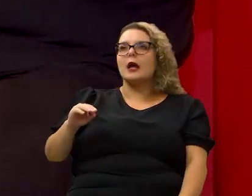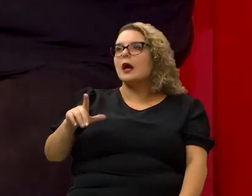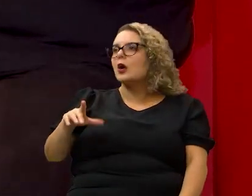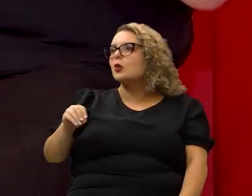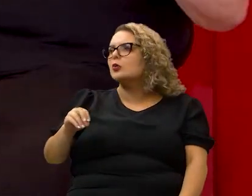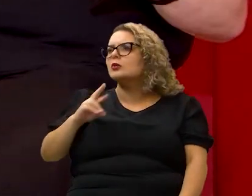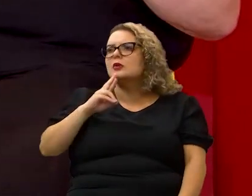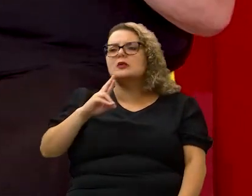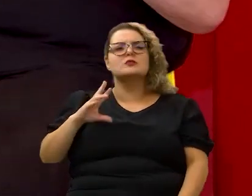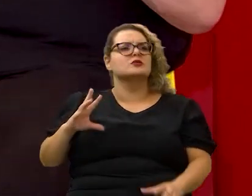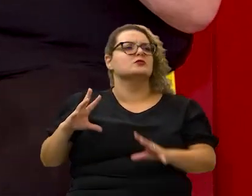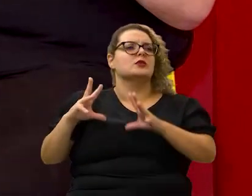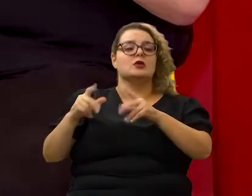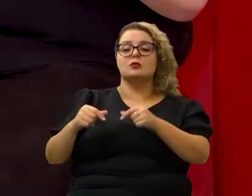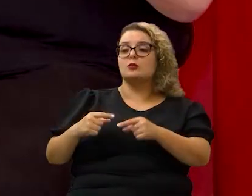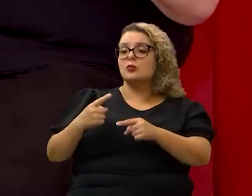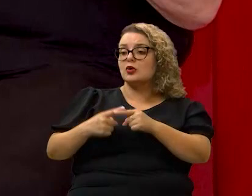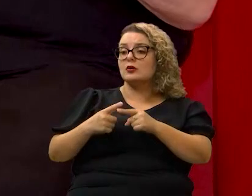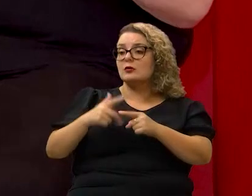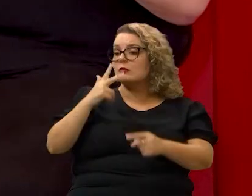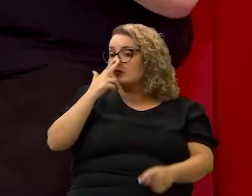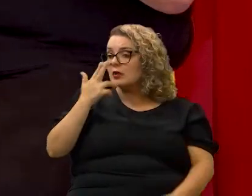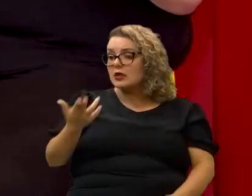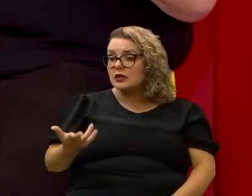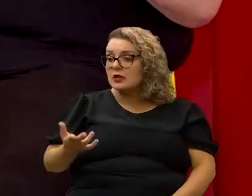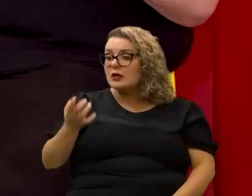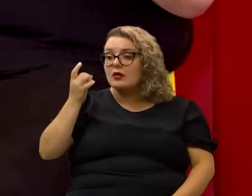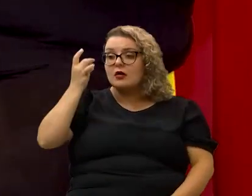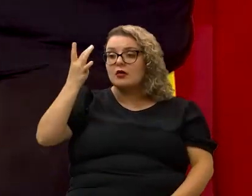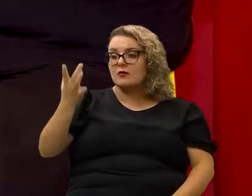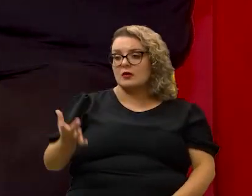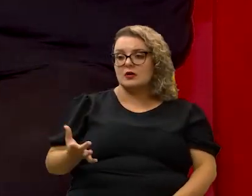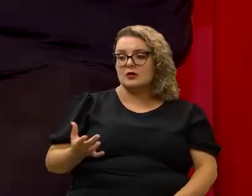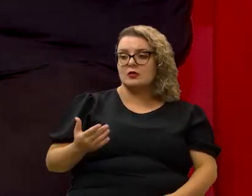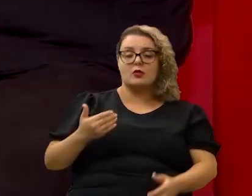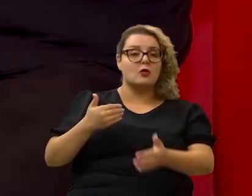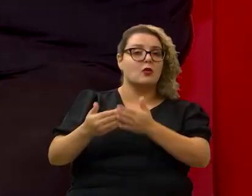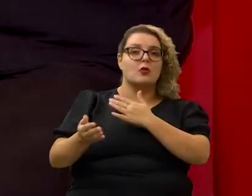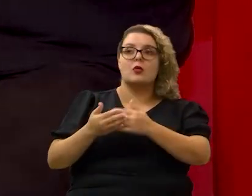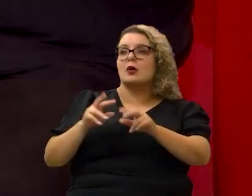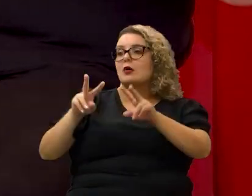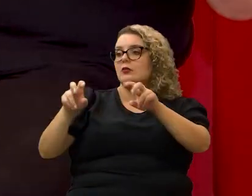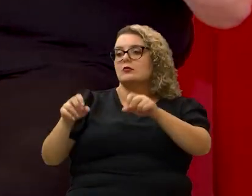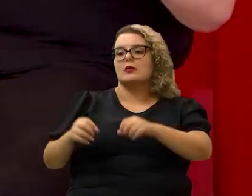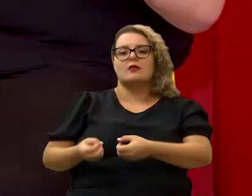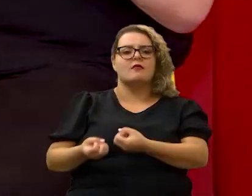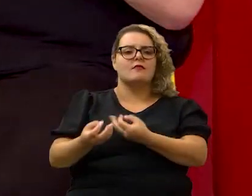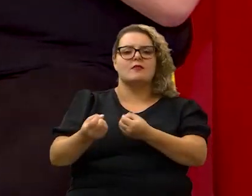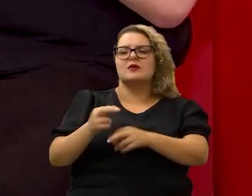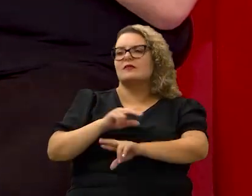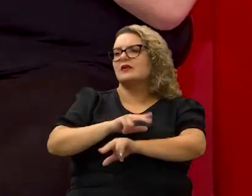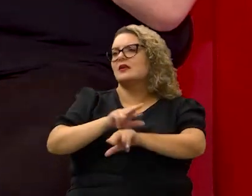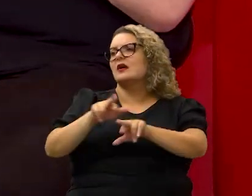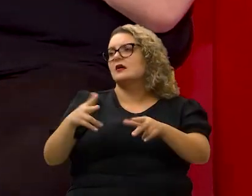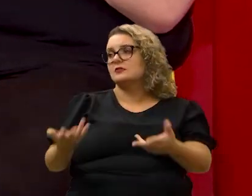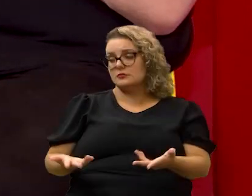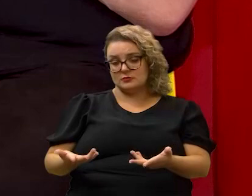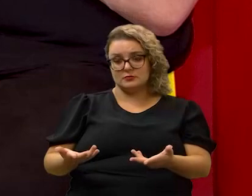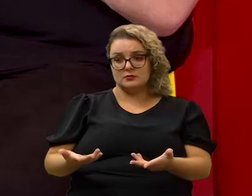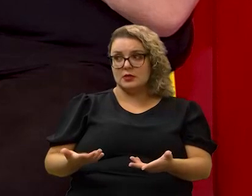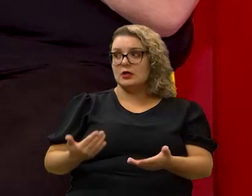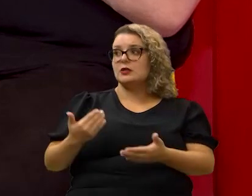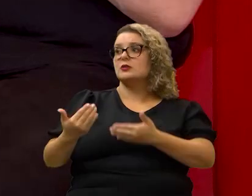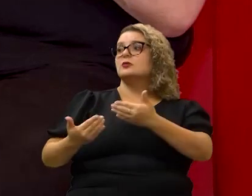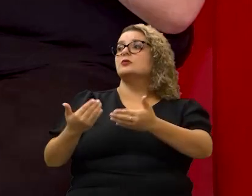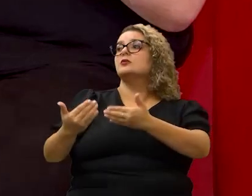tem a resposta para tudo. Porque parece mesmo que é fácil. Você coloca qualquer tema ali, vem um monte de informação. Então eles estão ainda